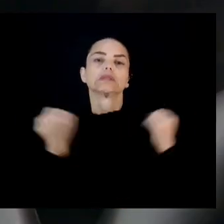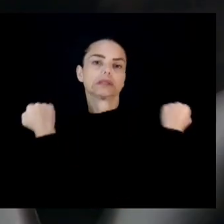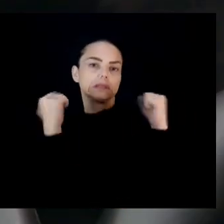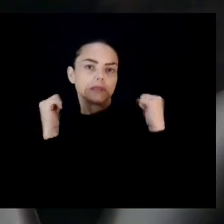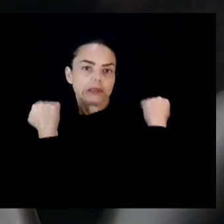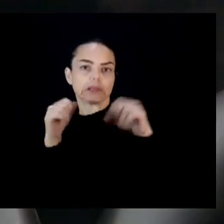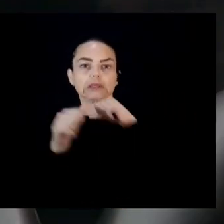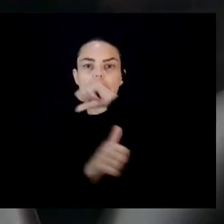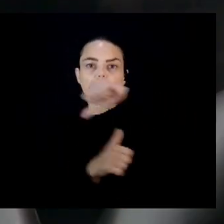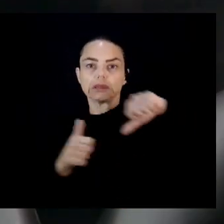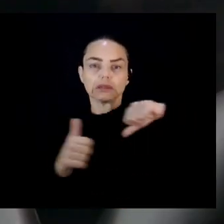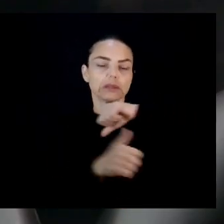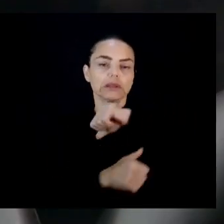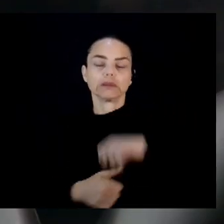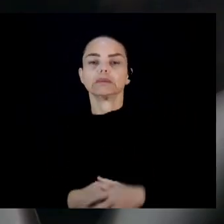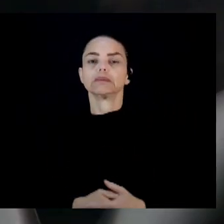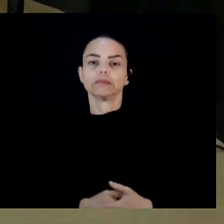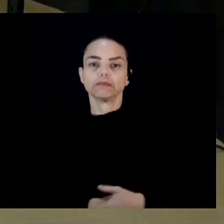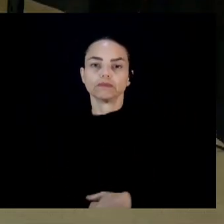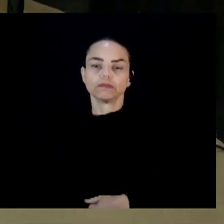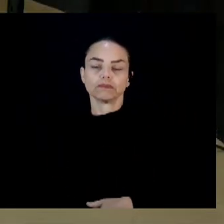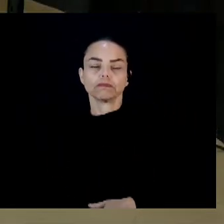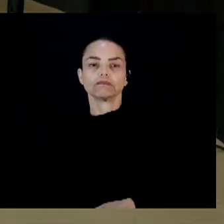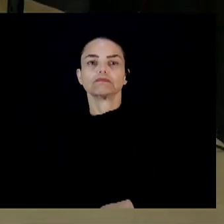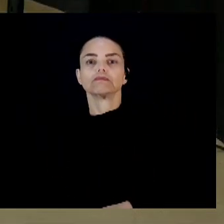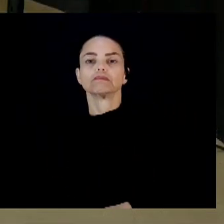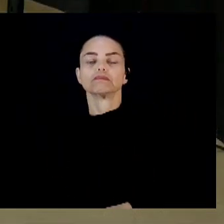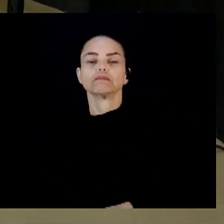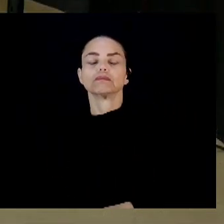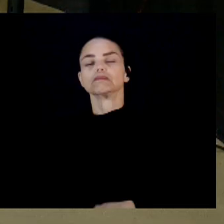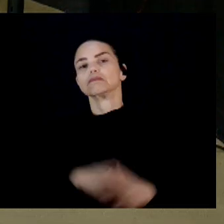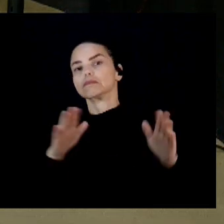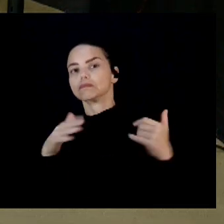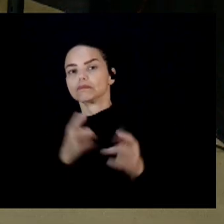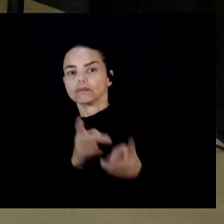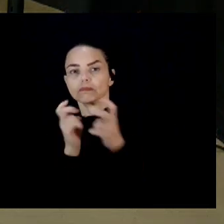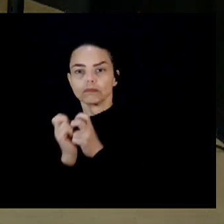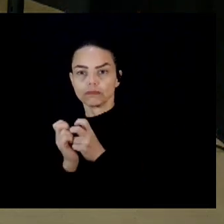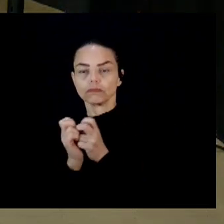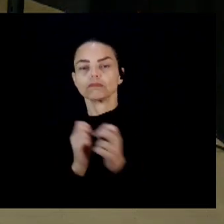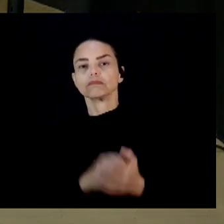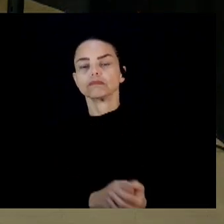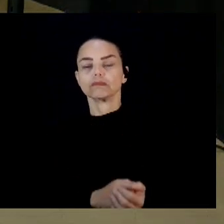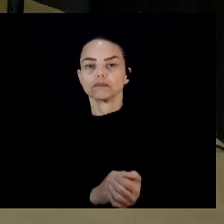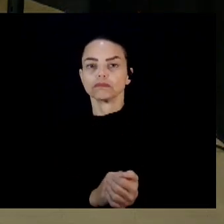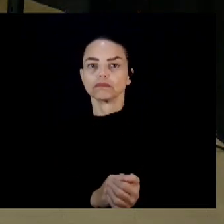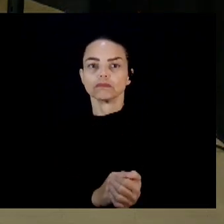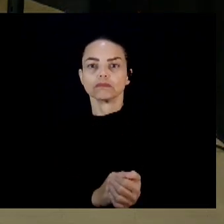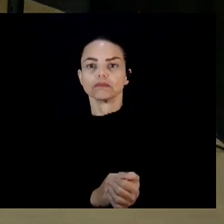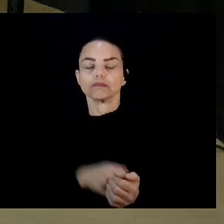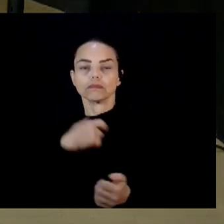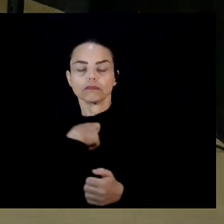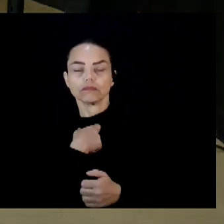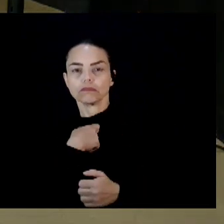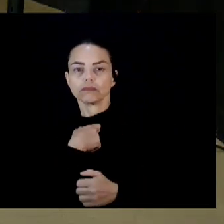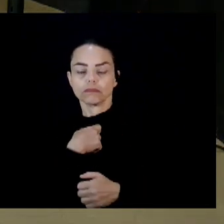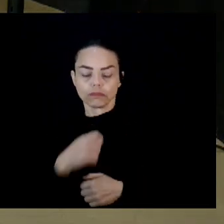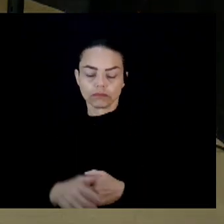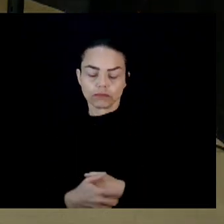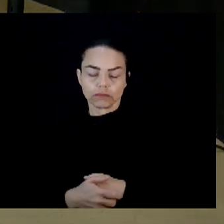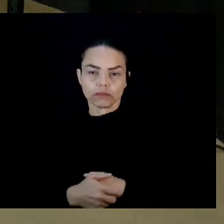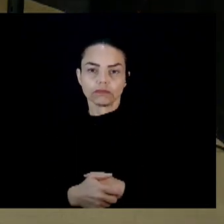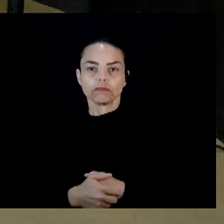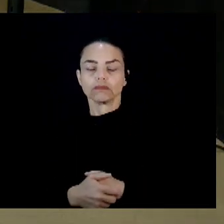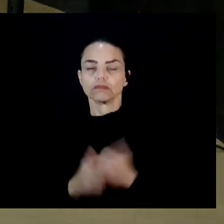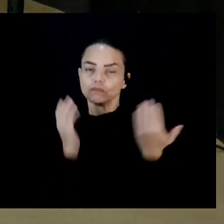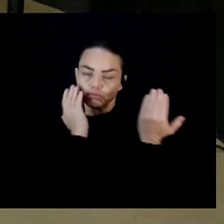de contexto. Quando então a gente percebe que essa amarra da